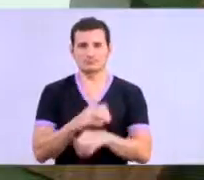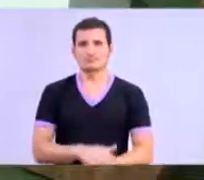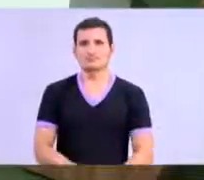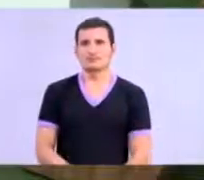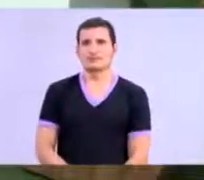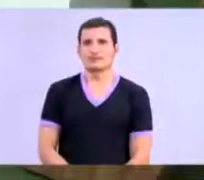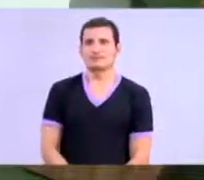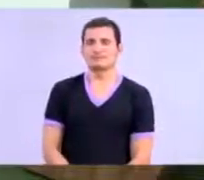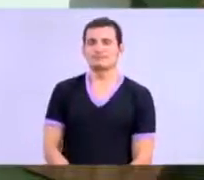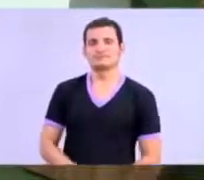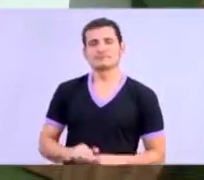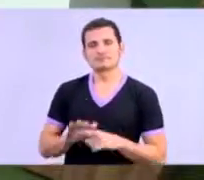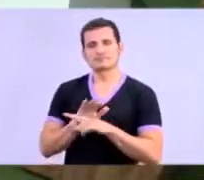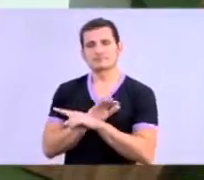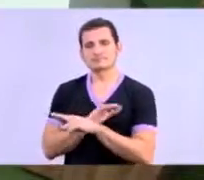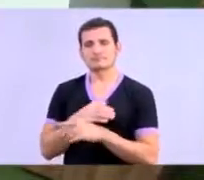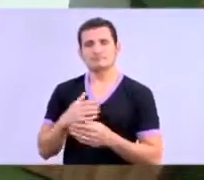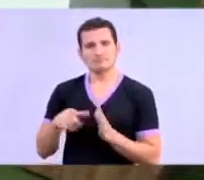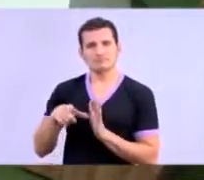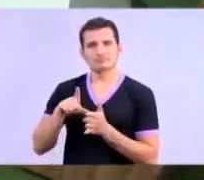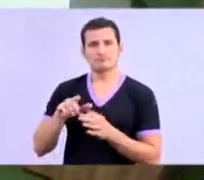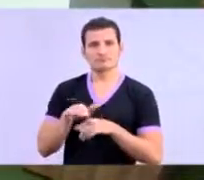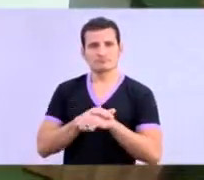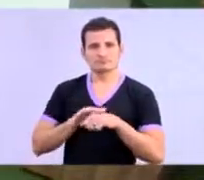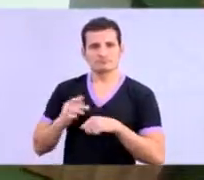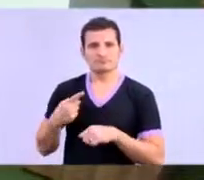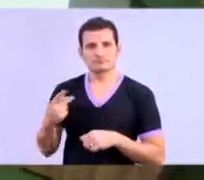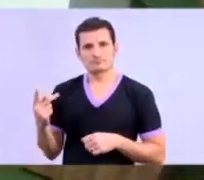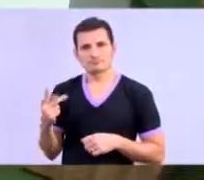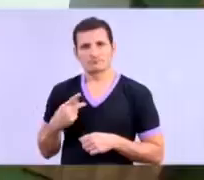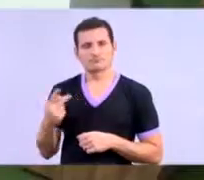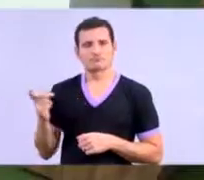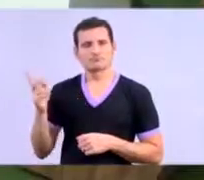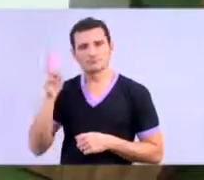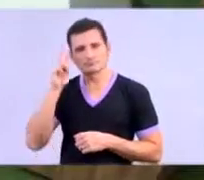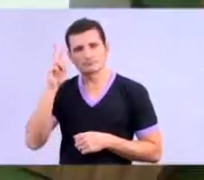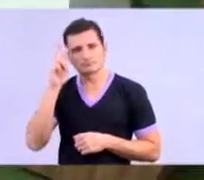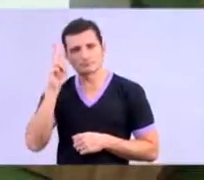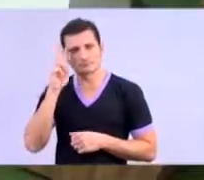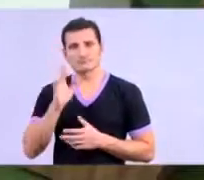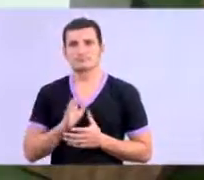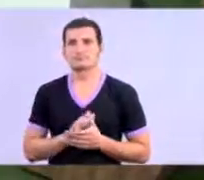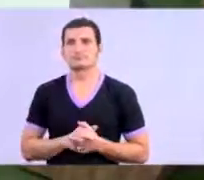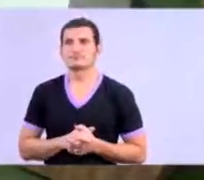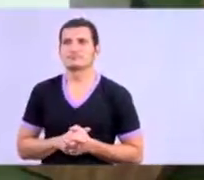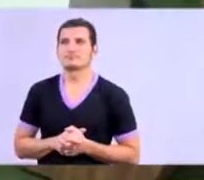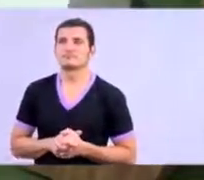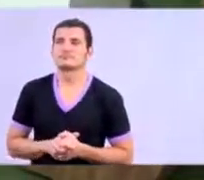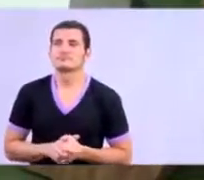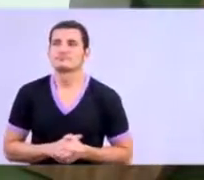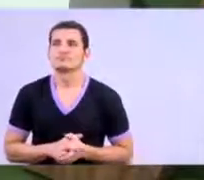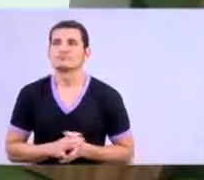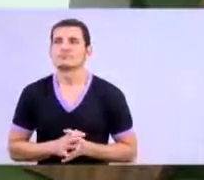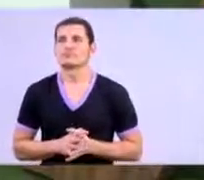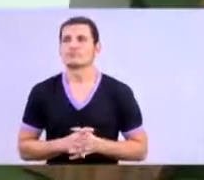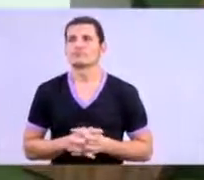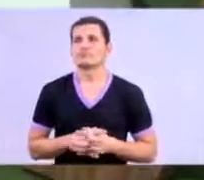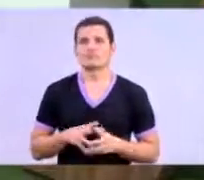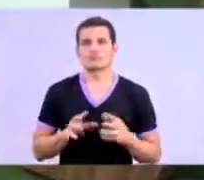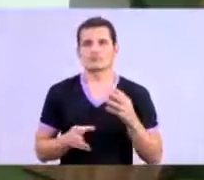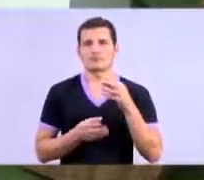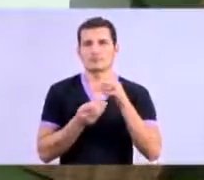fica conversando bastante antes aí nos bastidores, e o senhor tinha algo para dizer sobre isso que eu achei bem legal. Tenho. É o seguinte, só